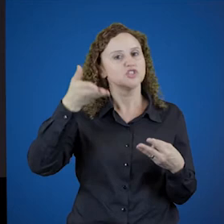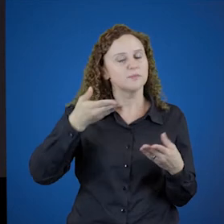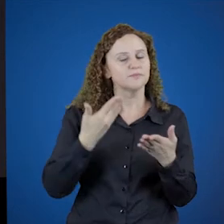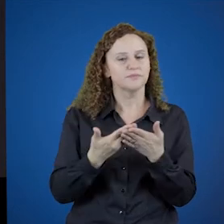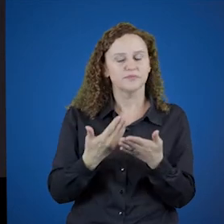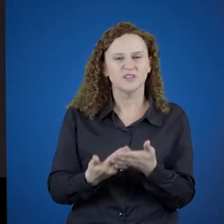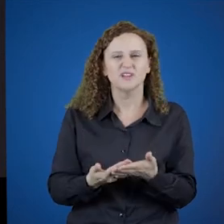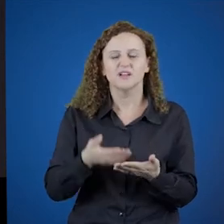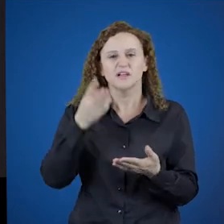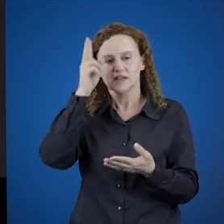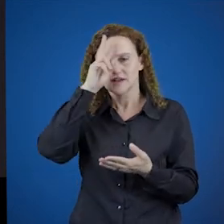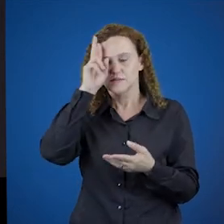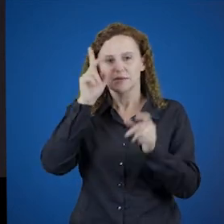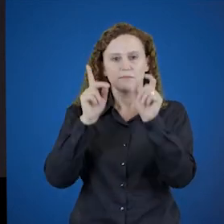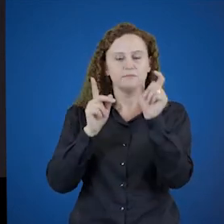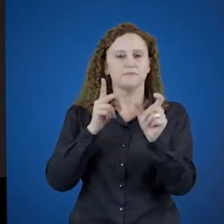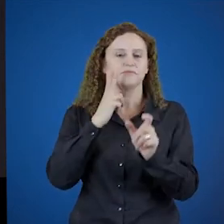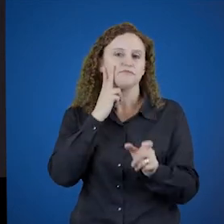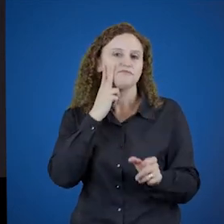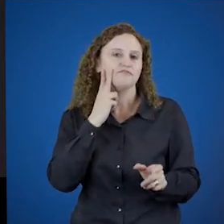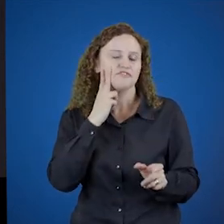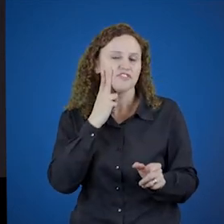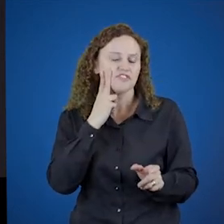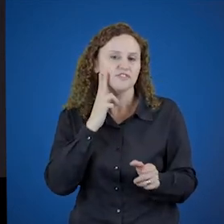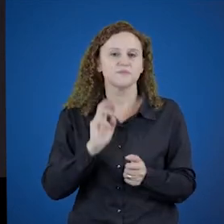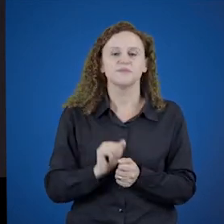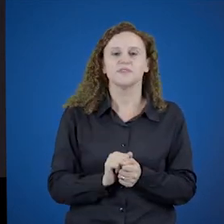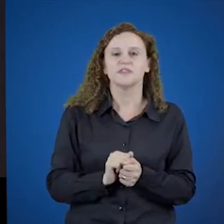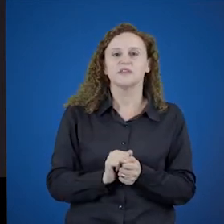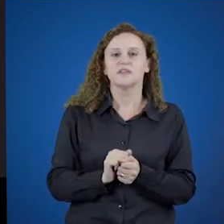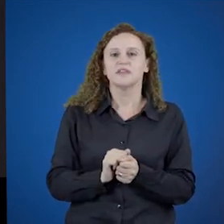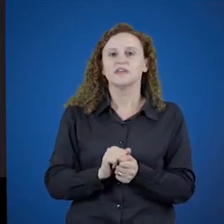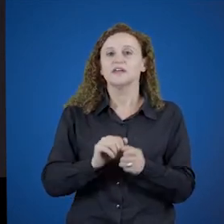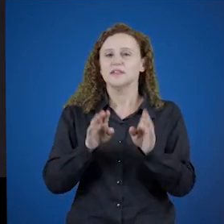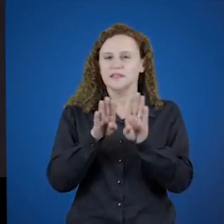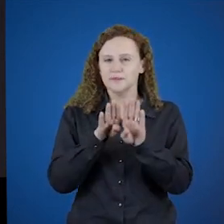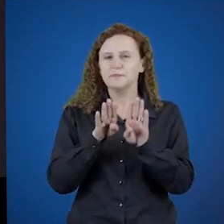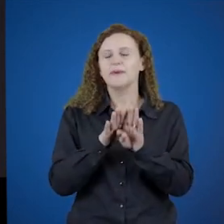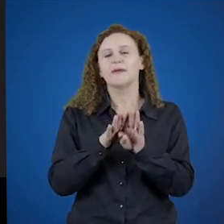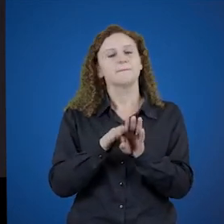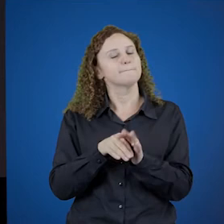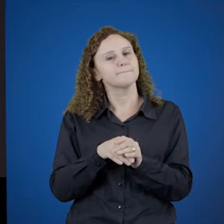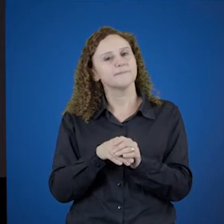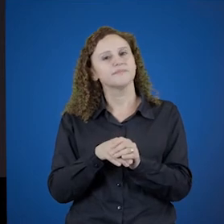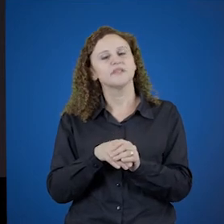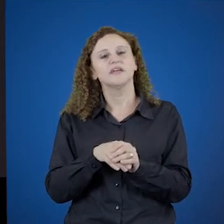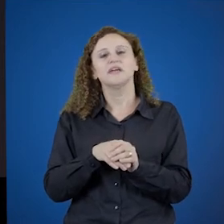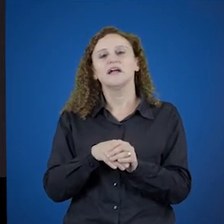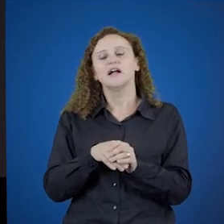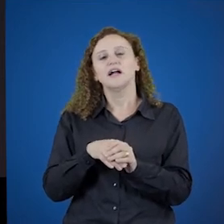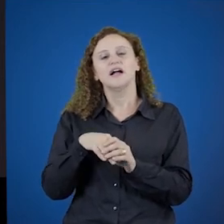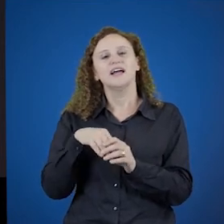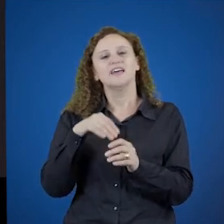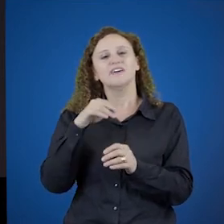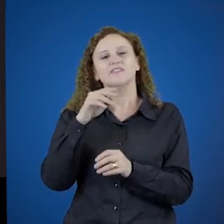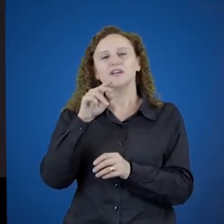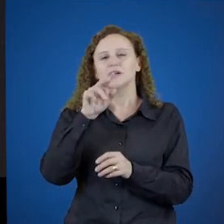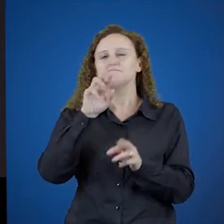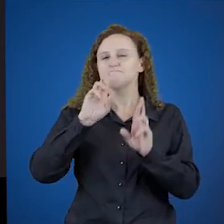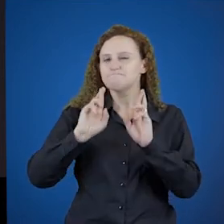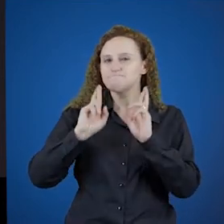acusativo igual vindo e o vocativo também